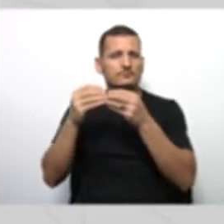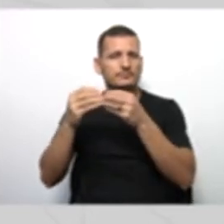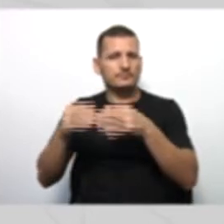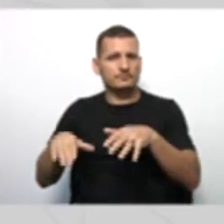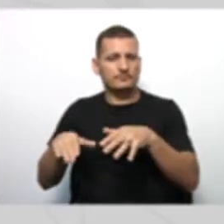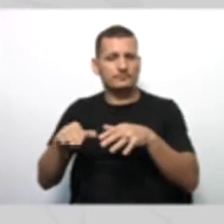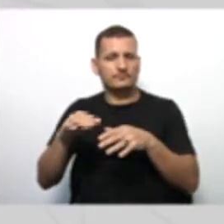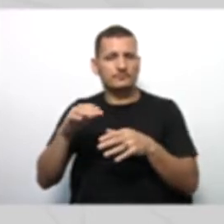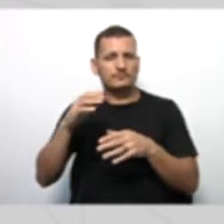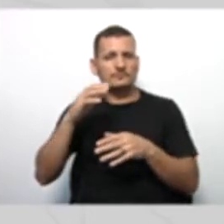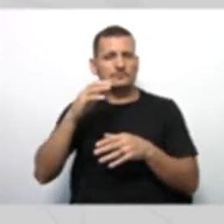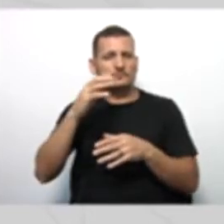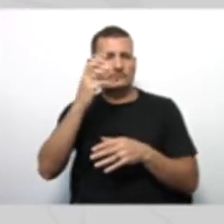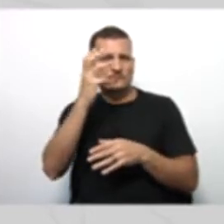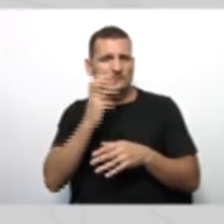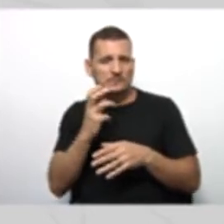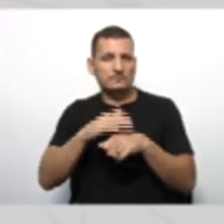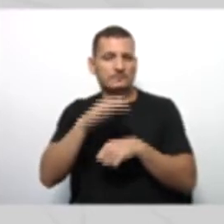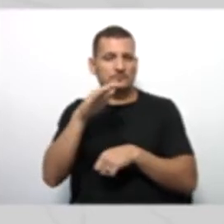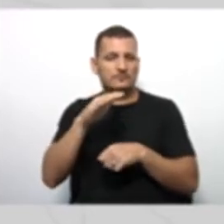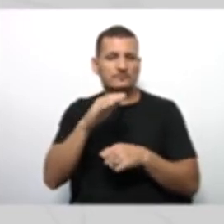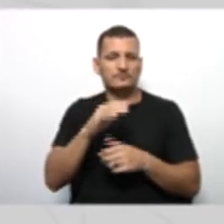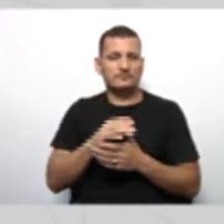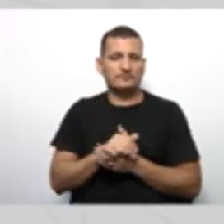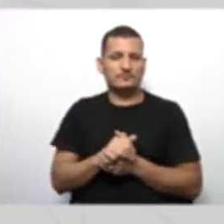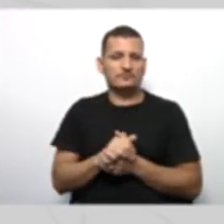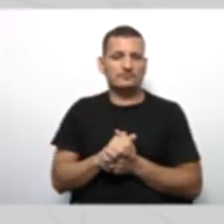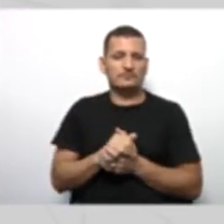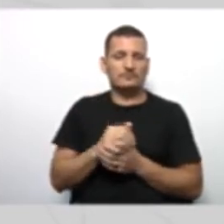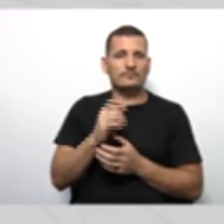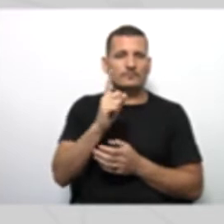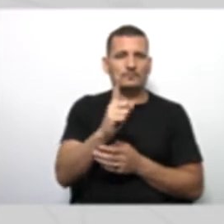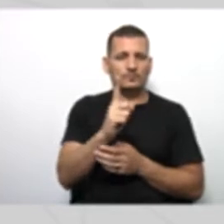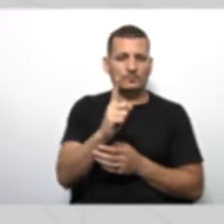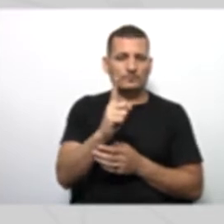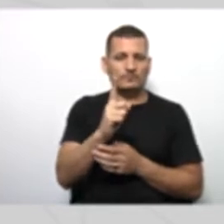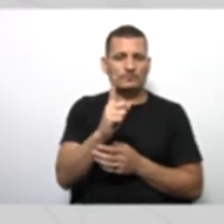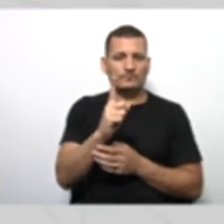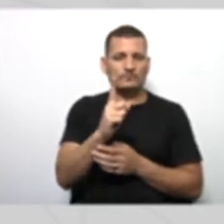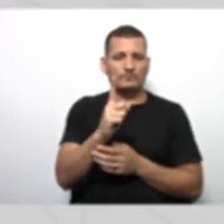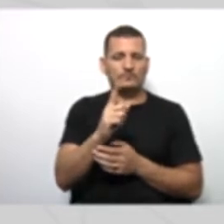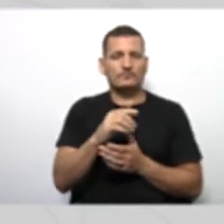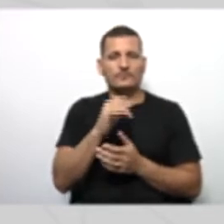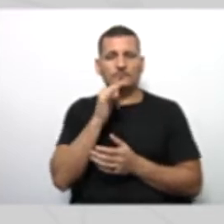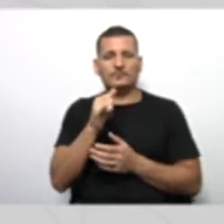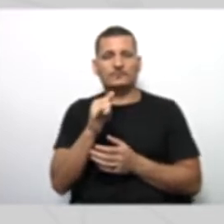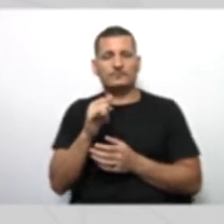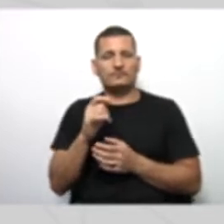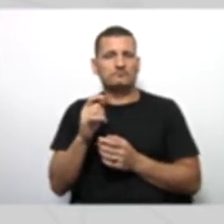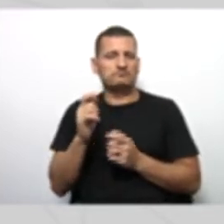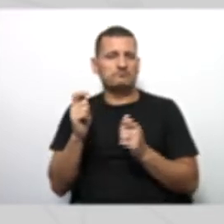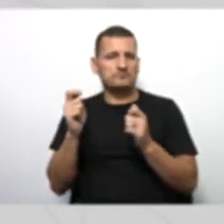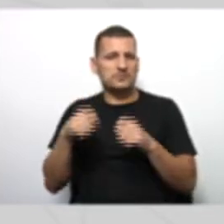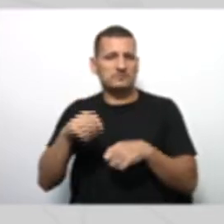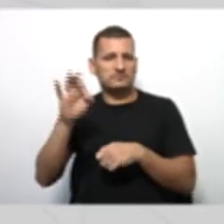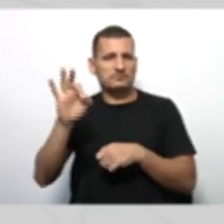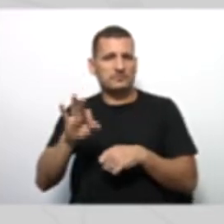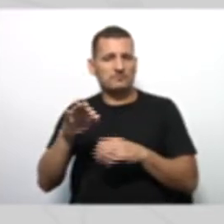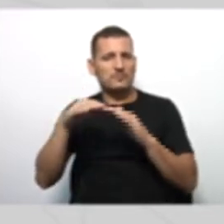aqui dentro dessa matriz de impacto e probabilidade. Então eu vou lá